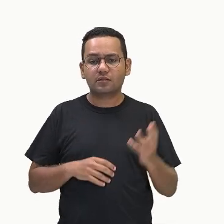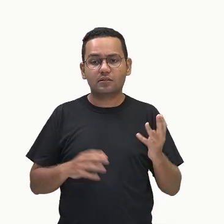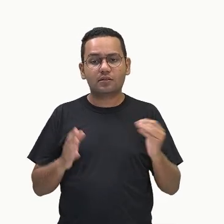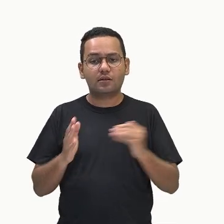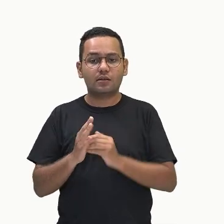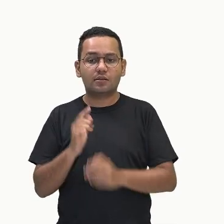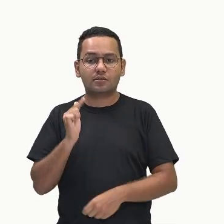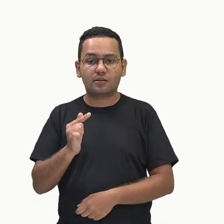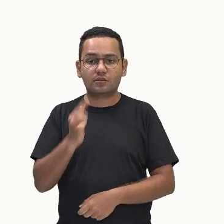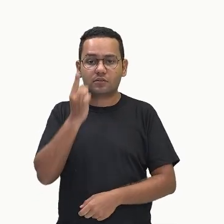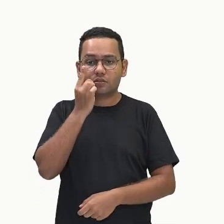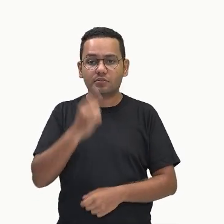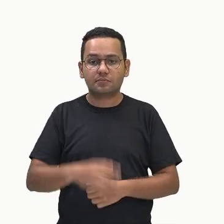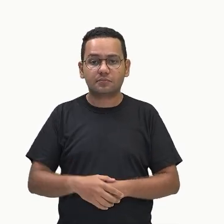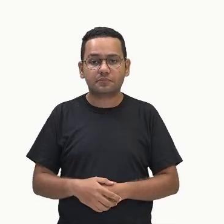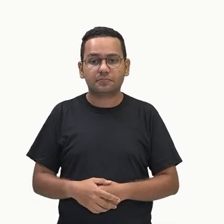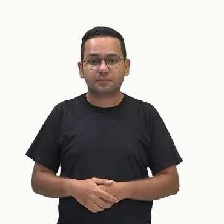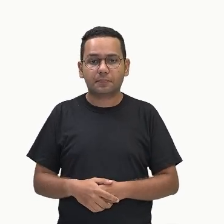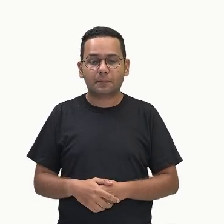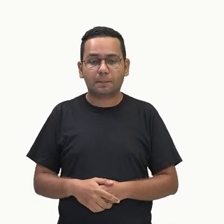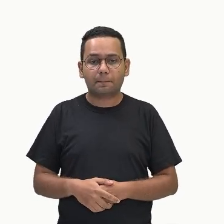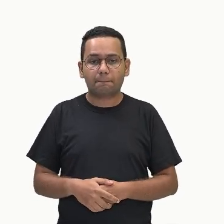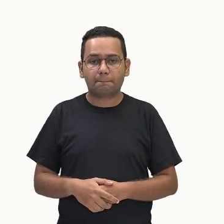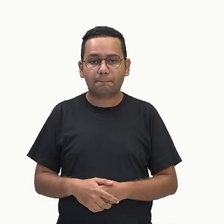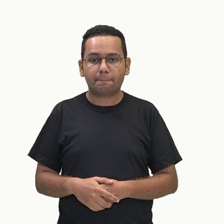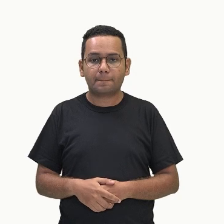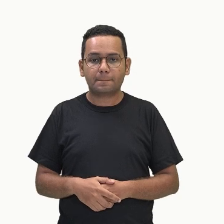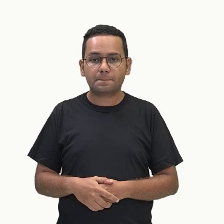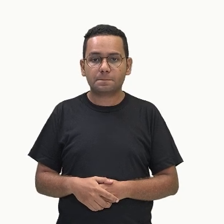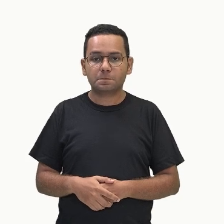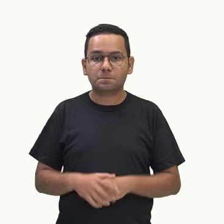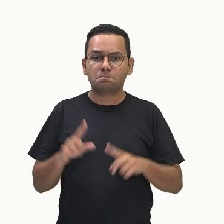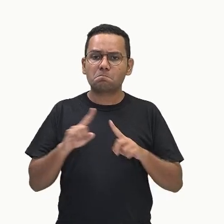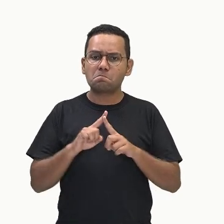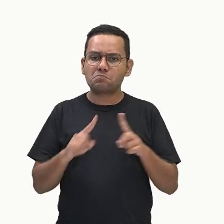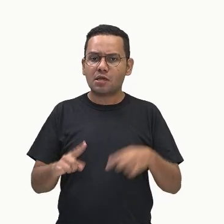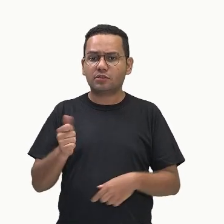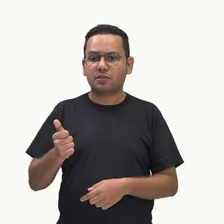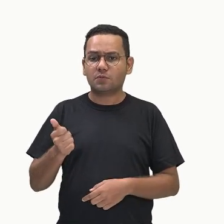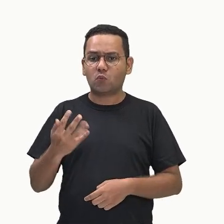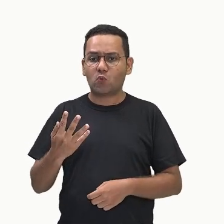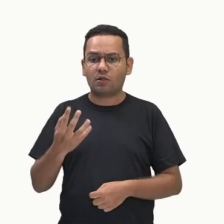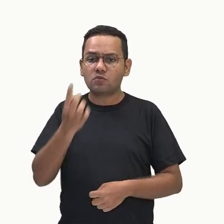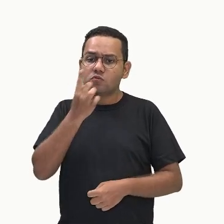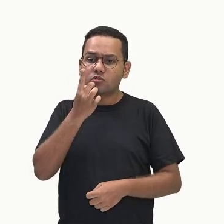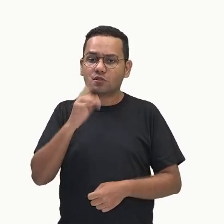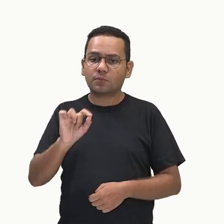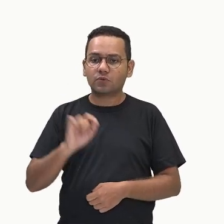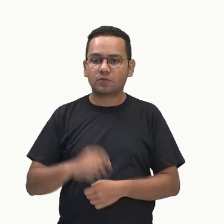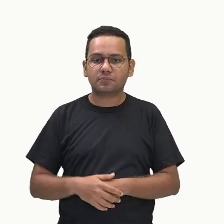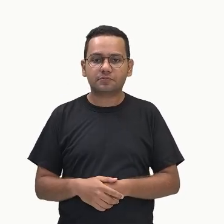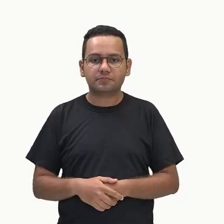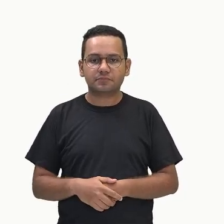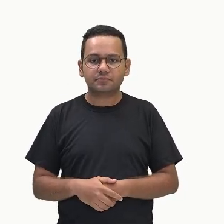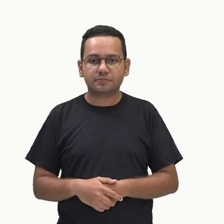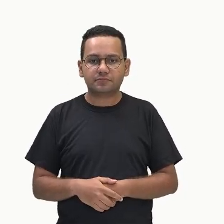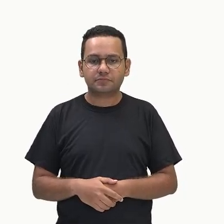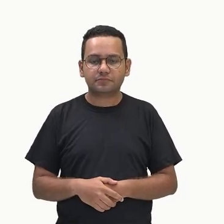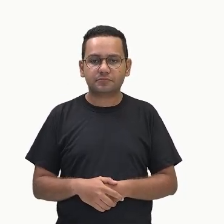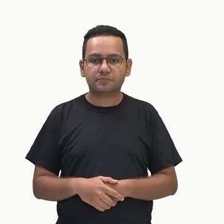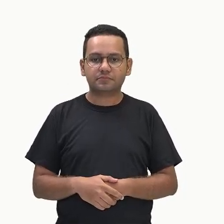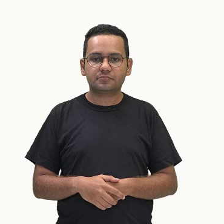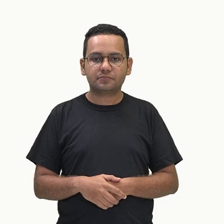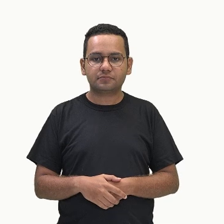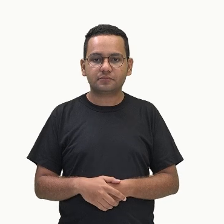dias e por volta do 14º dia, nós vamos ter o quê? O